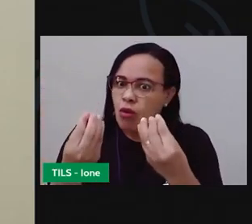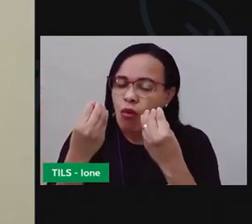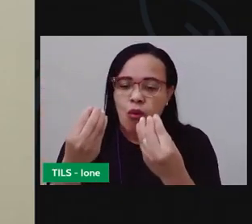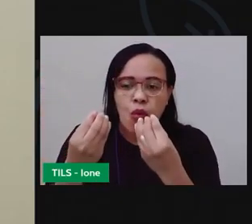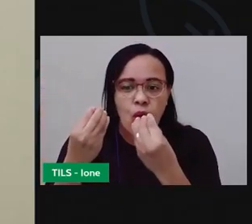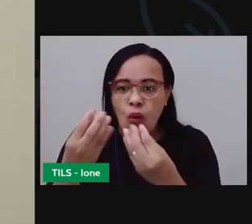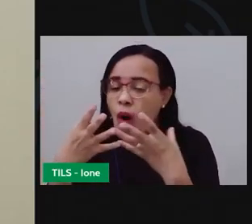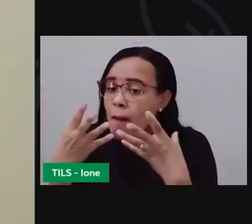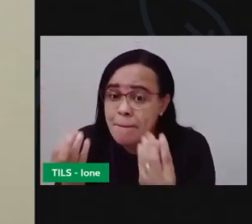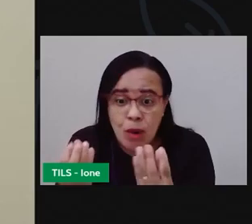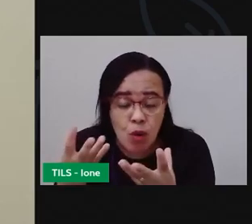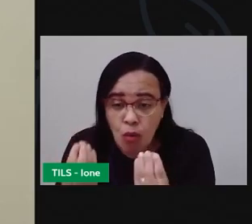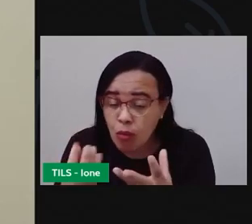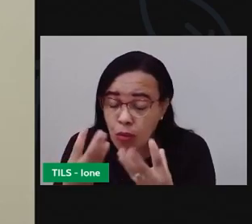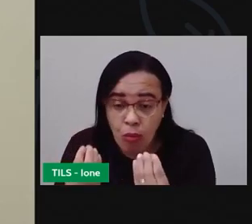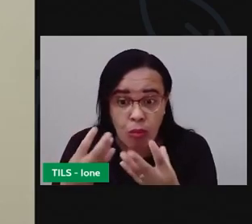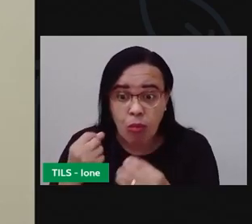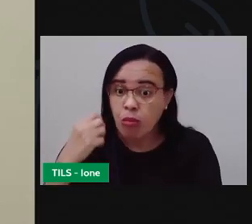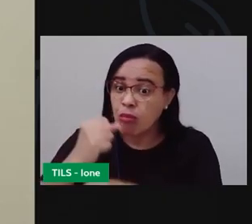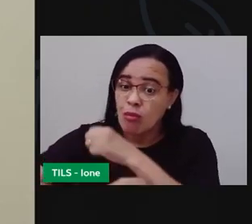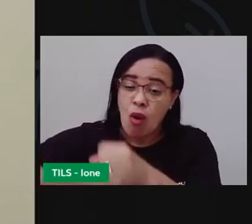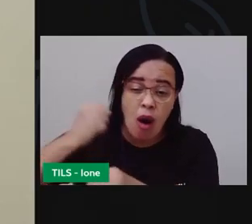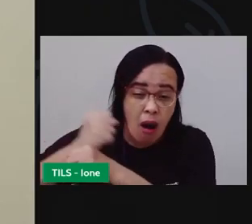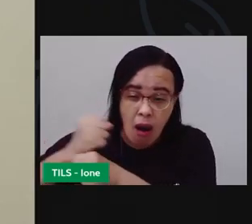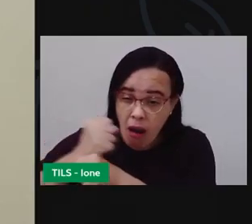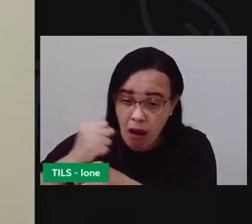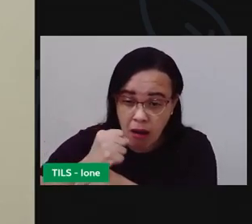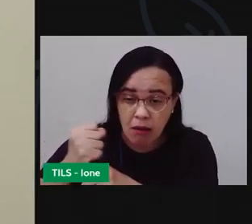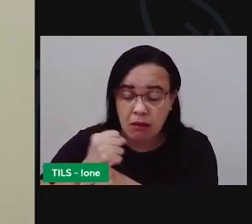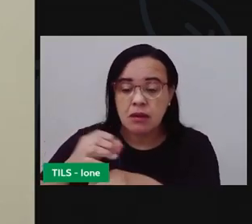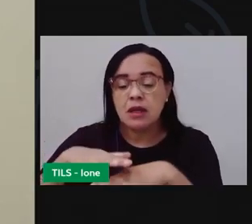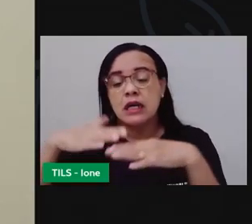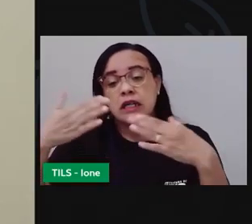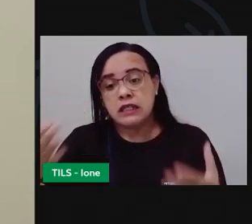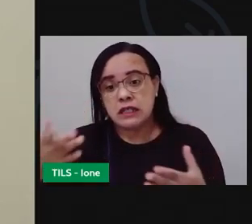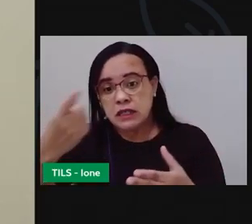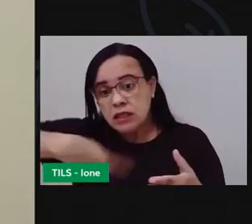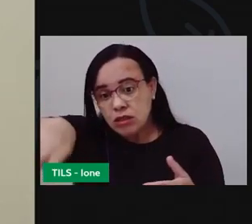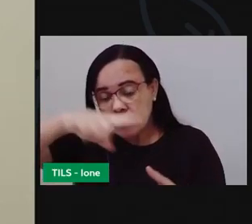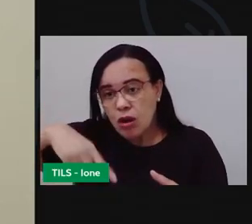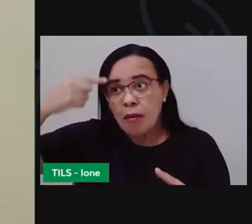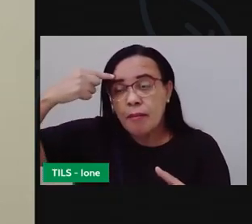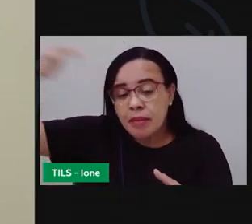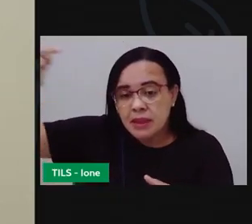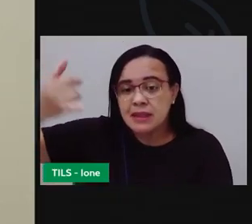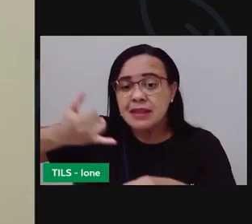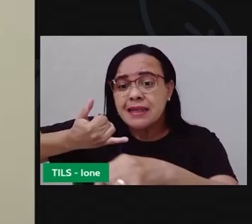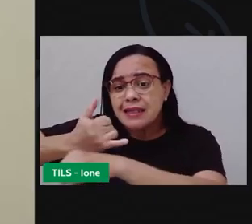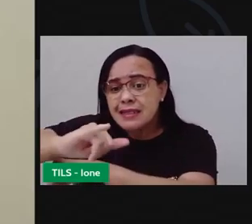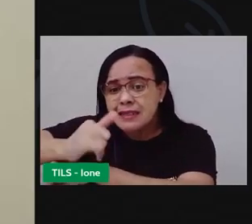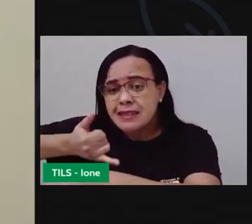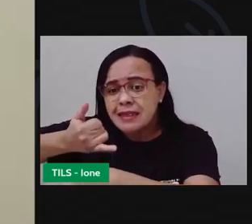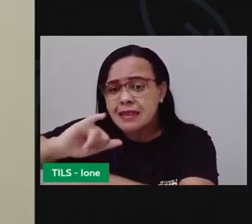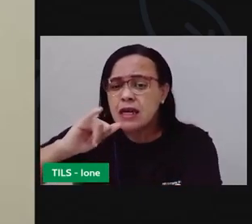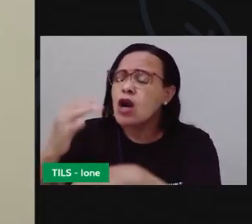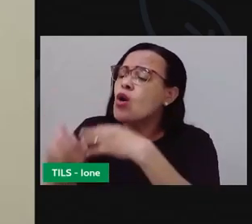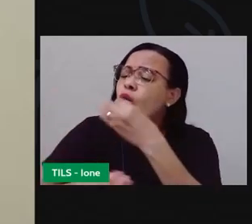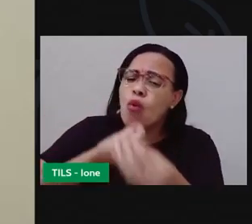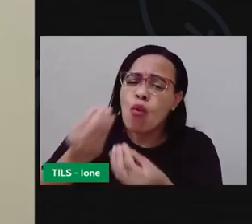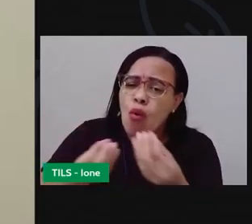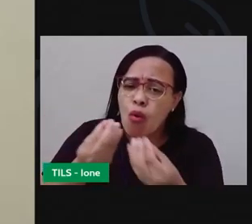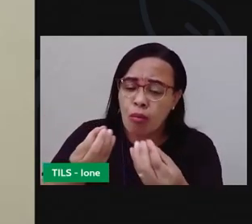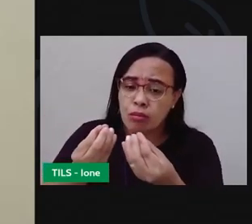precisa pensar em estratégias para reutilizar esses materiais, porque eles podem